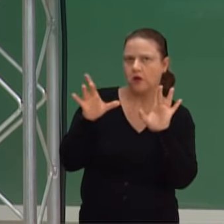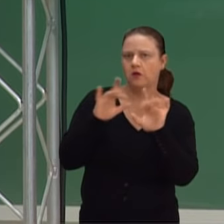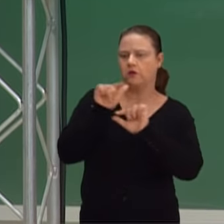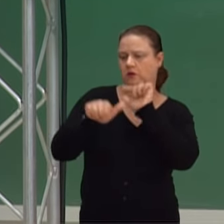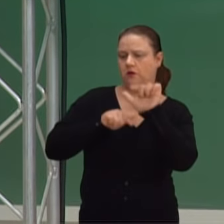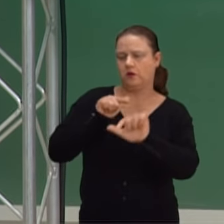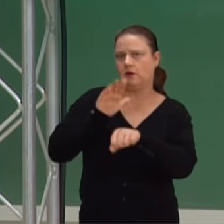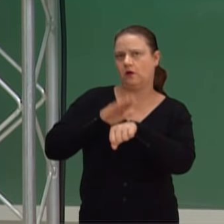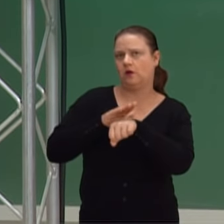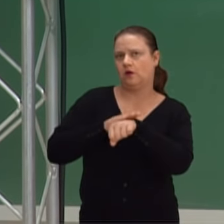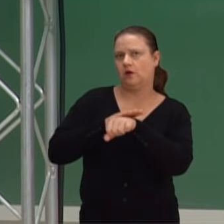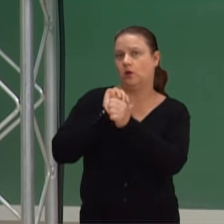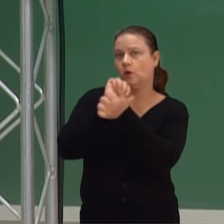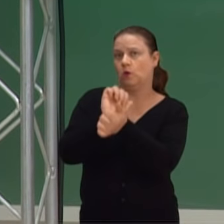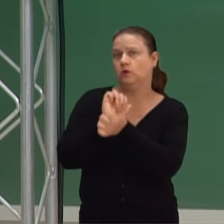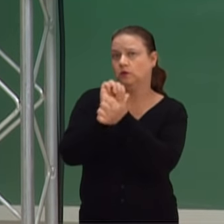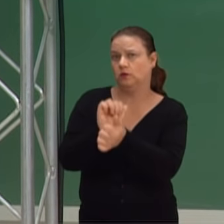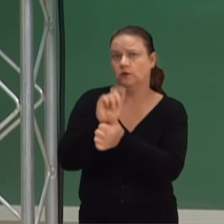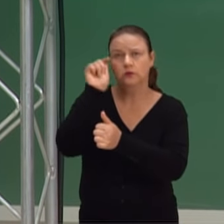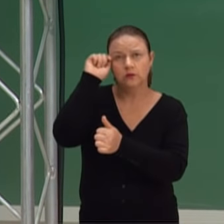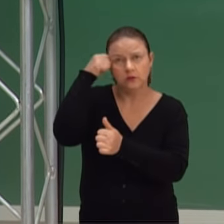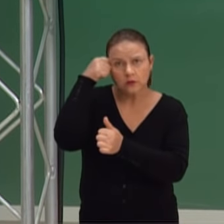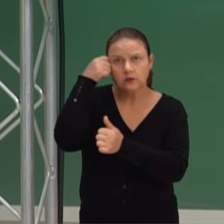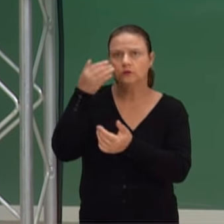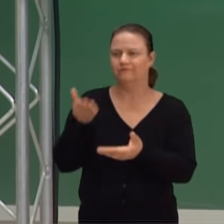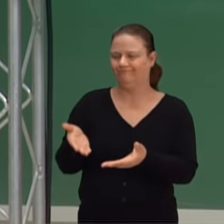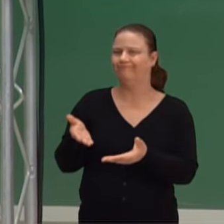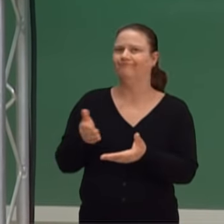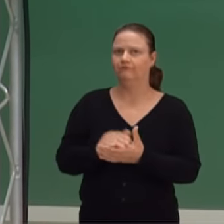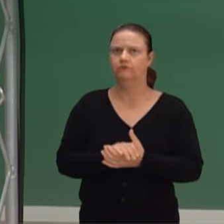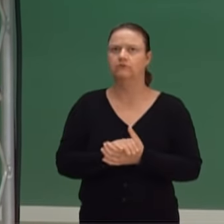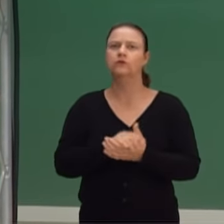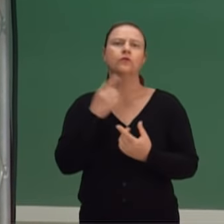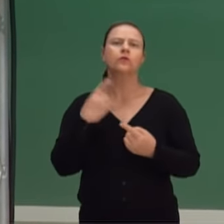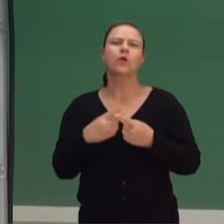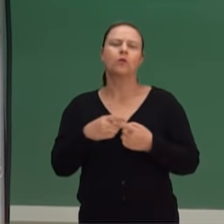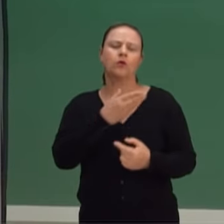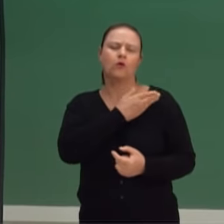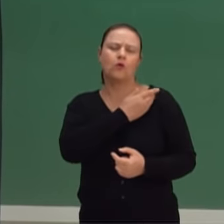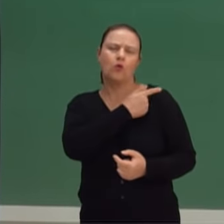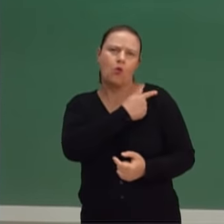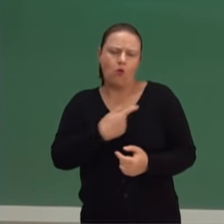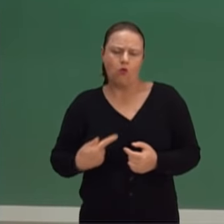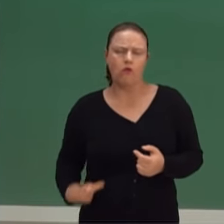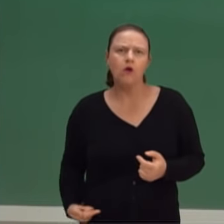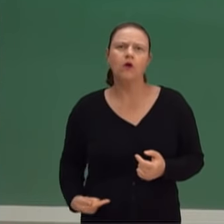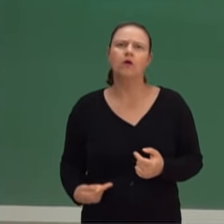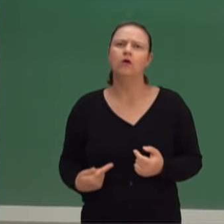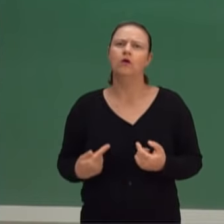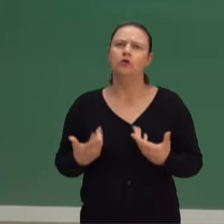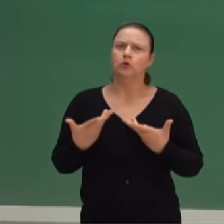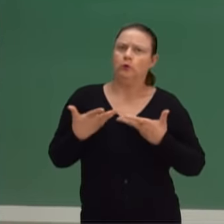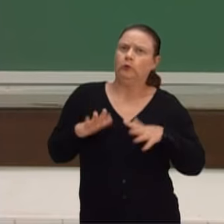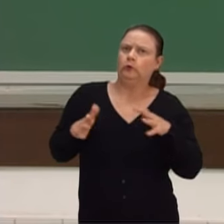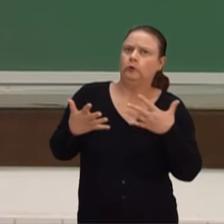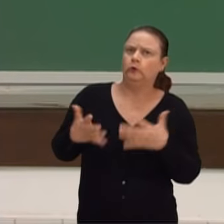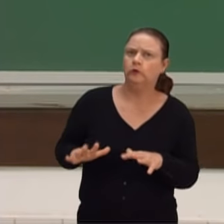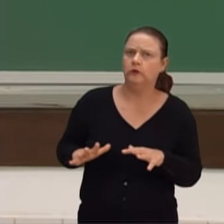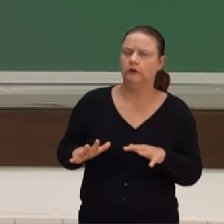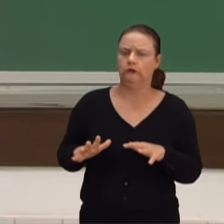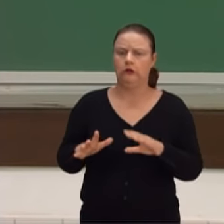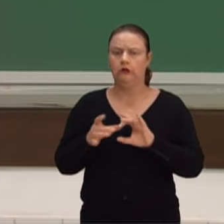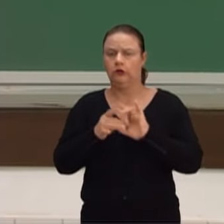que que essa igreja não, por que esses governos não estão tão interessados em permitir só a escravidão indígena? Não dá